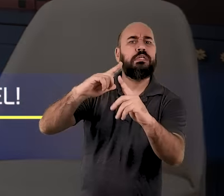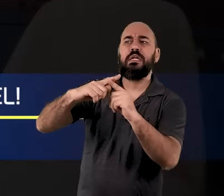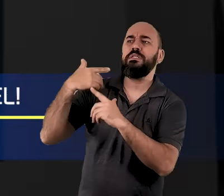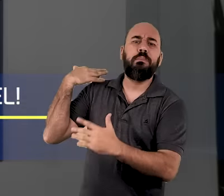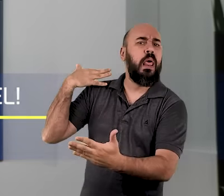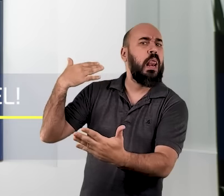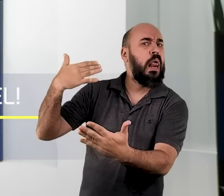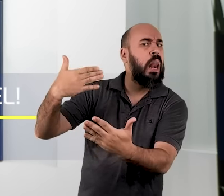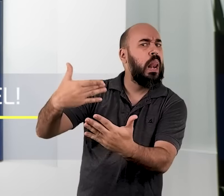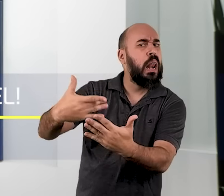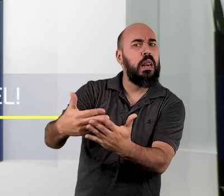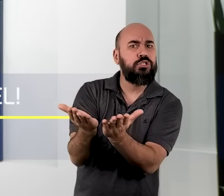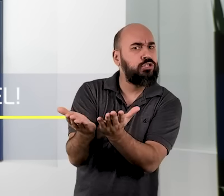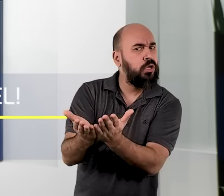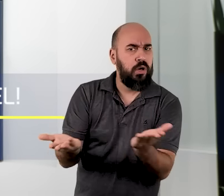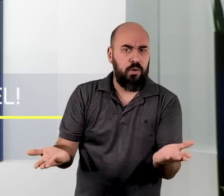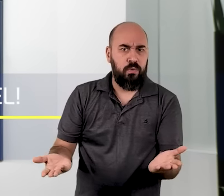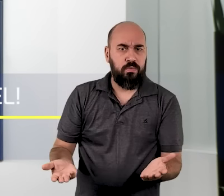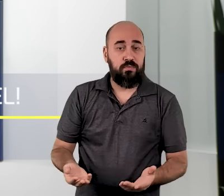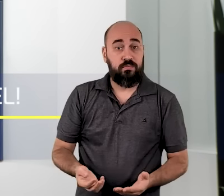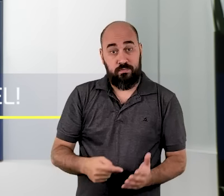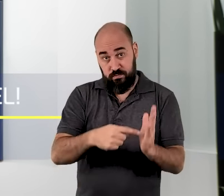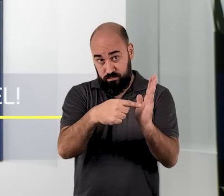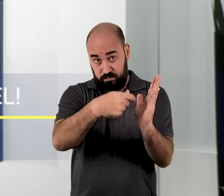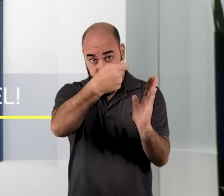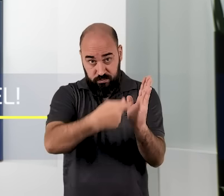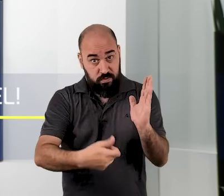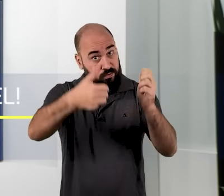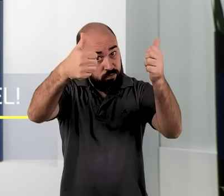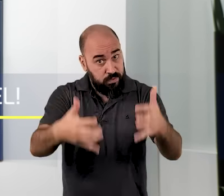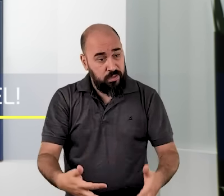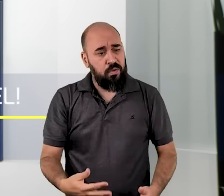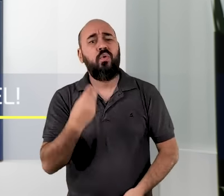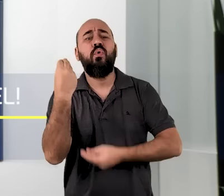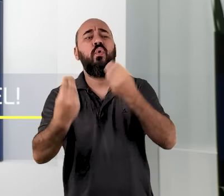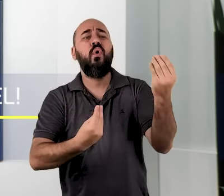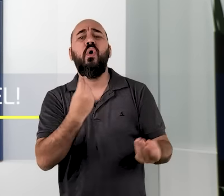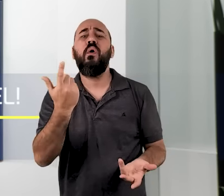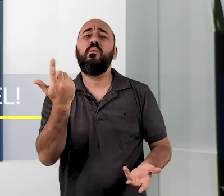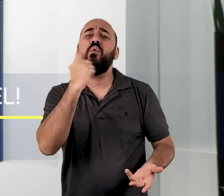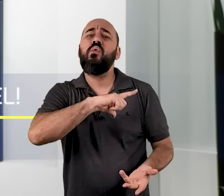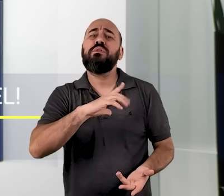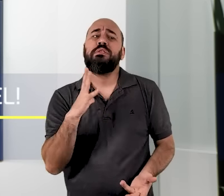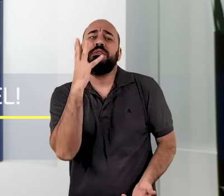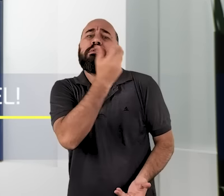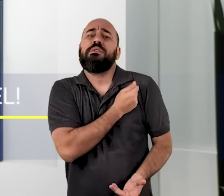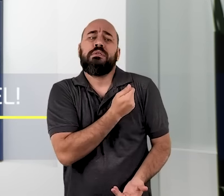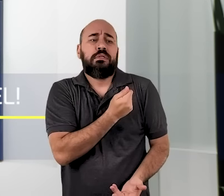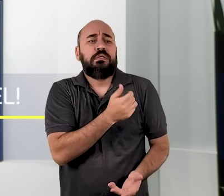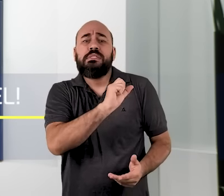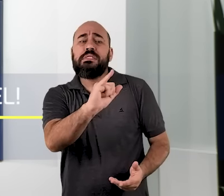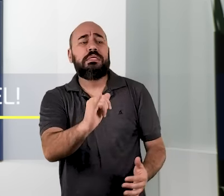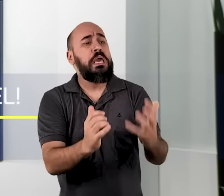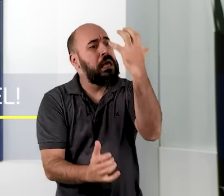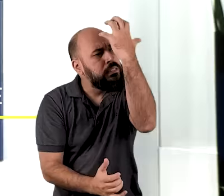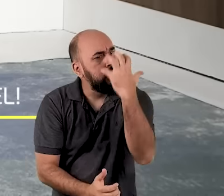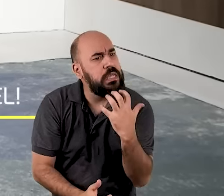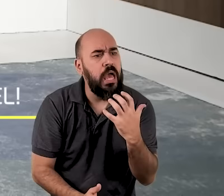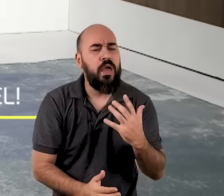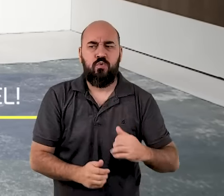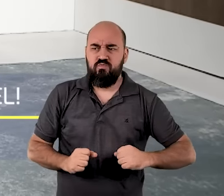cristã. Como escaparemos nós se não levarmos a sério tão grande salvação?